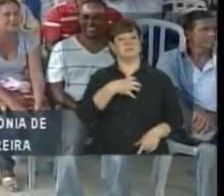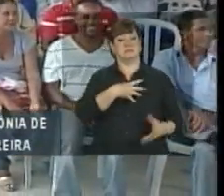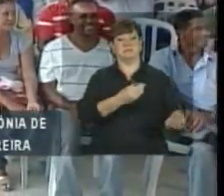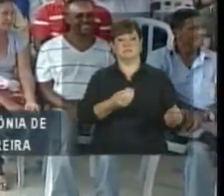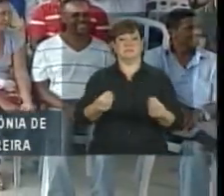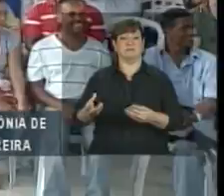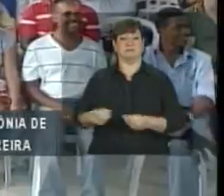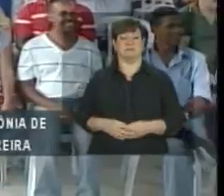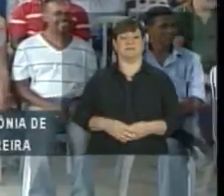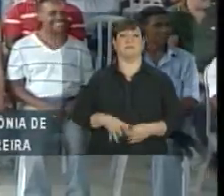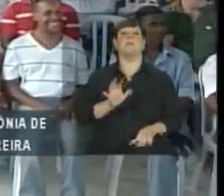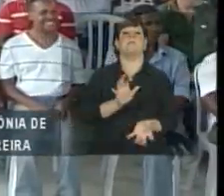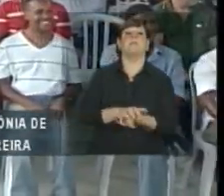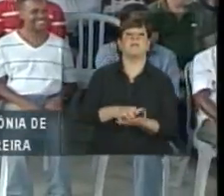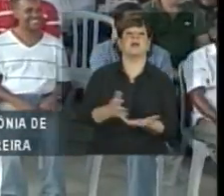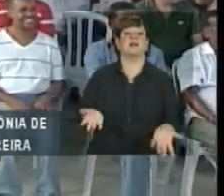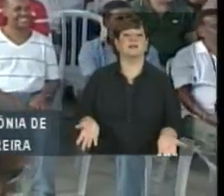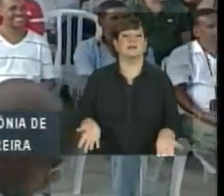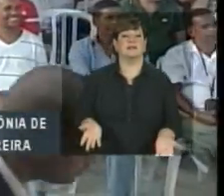muito. Pernambucano?